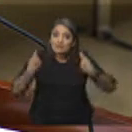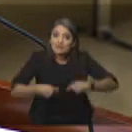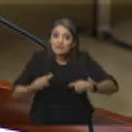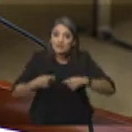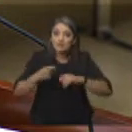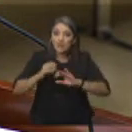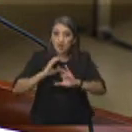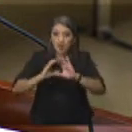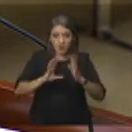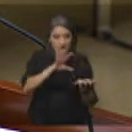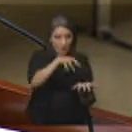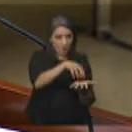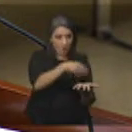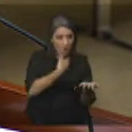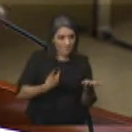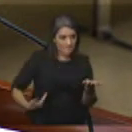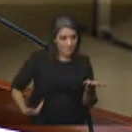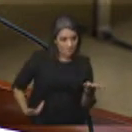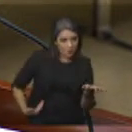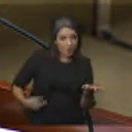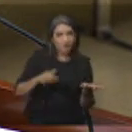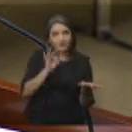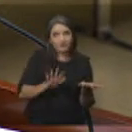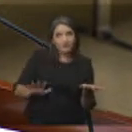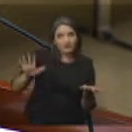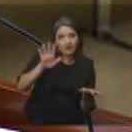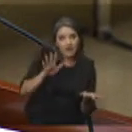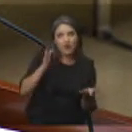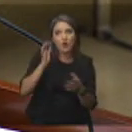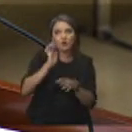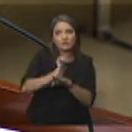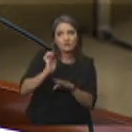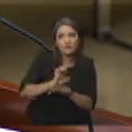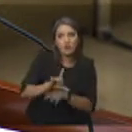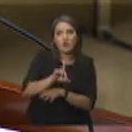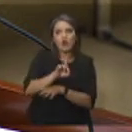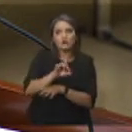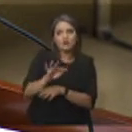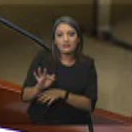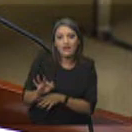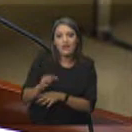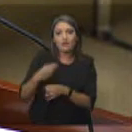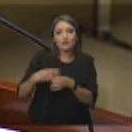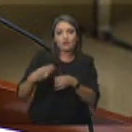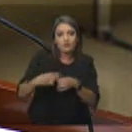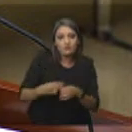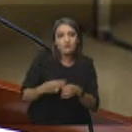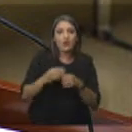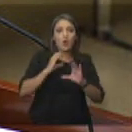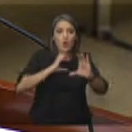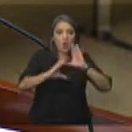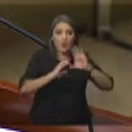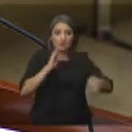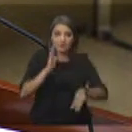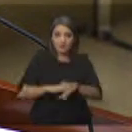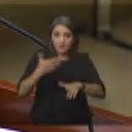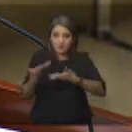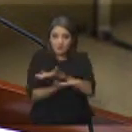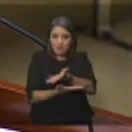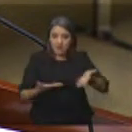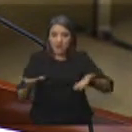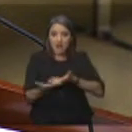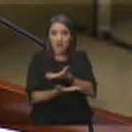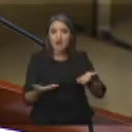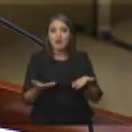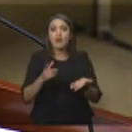comunicação entre os órgãos públicos, sejam eles federais, estaduais, distrital e também municipais, para o compartilhamento